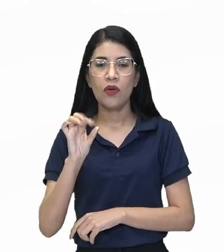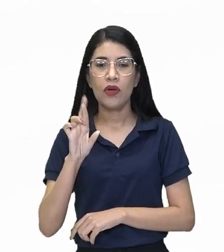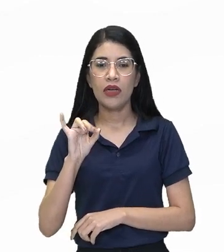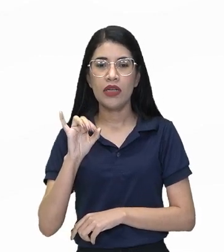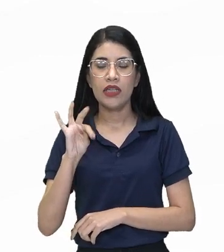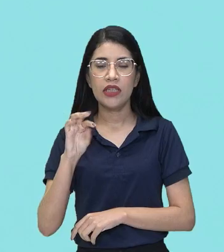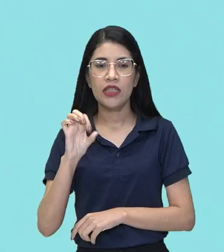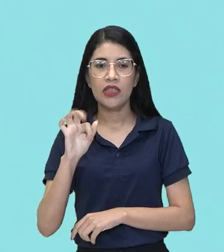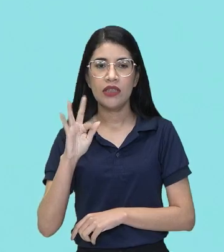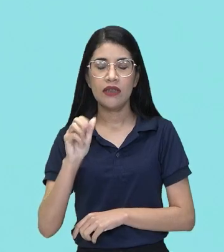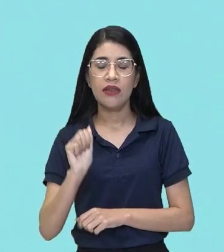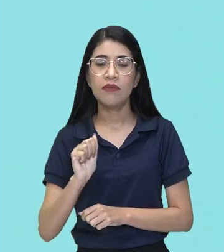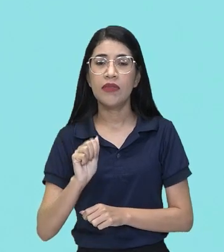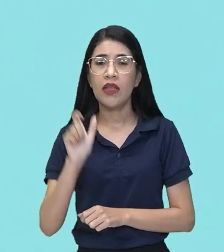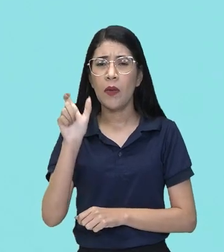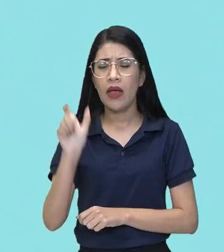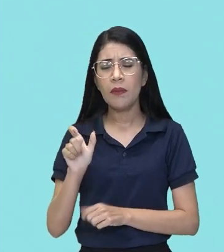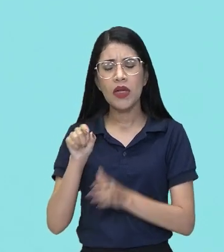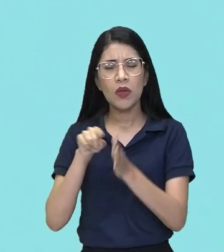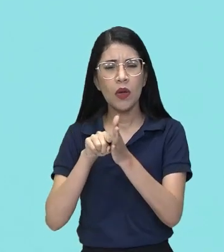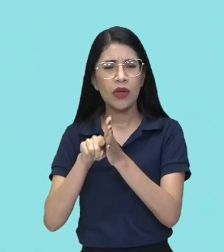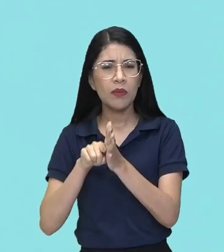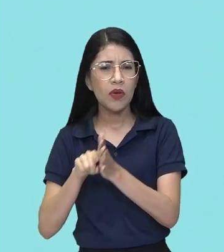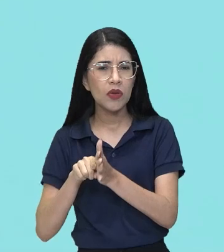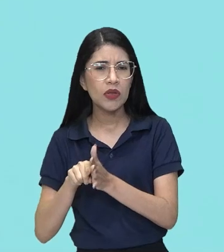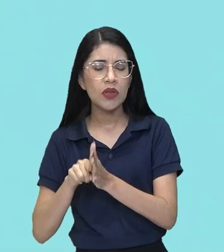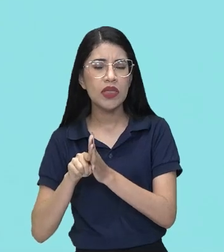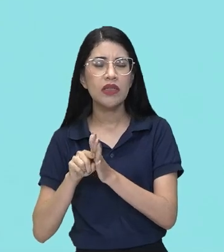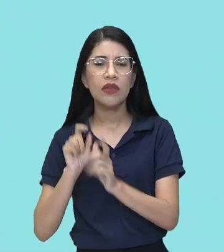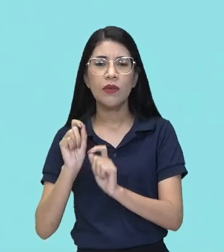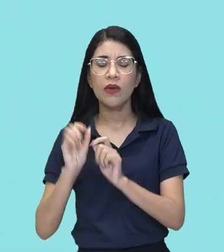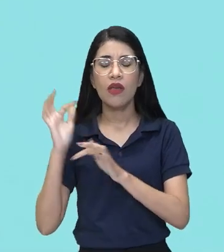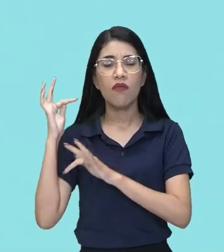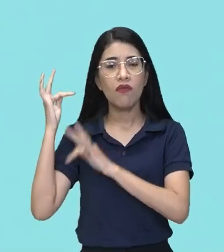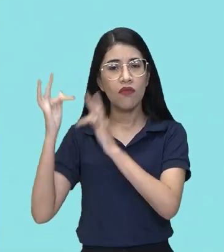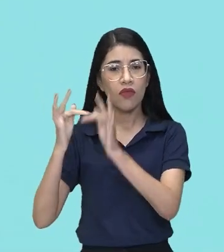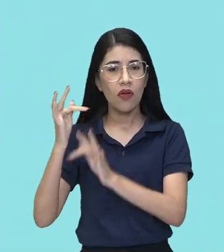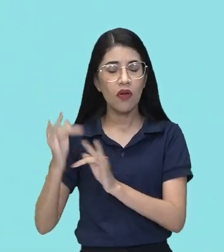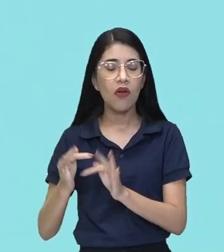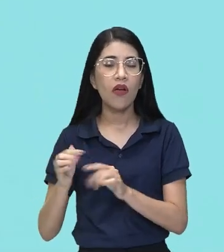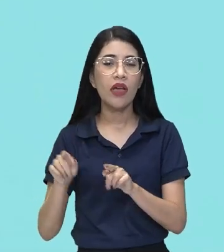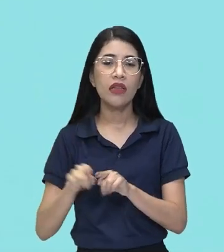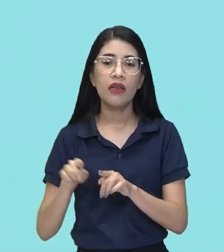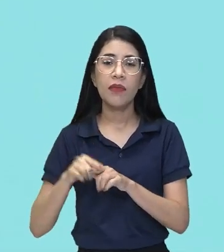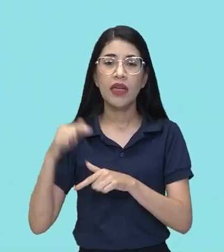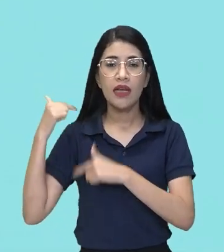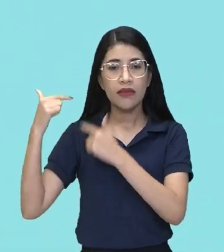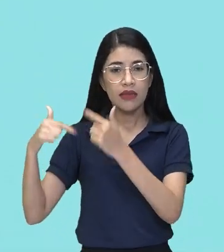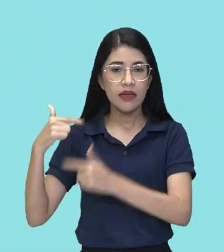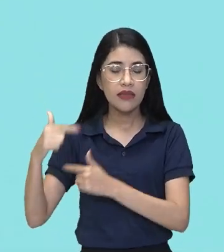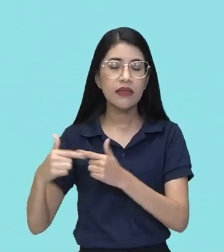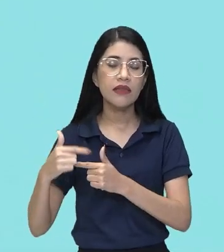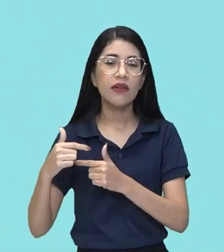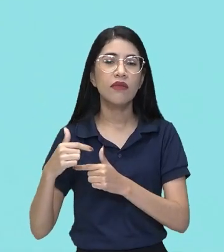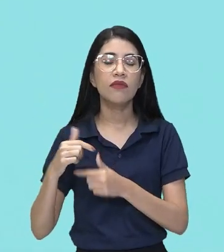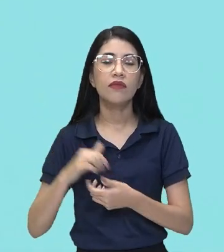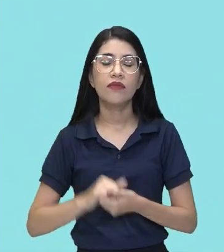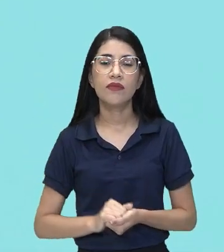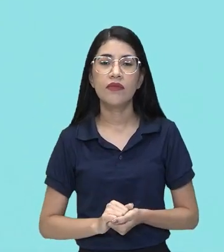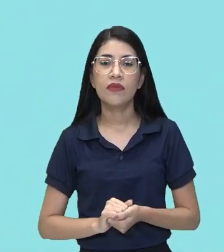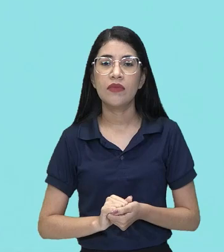folclorista. Então, aquela pessoa que pesquisa sobre o folclore, sobre a tradição popular, ela é chamada